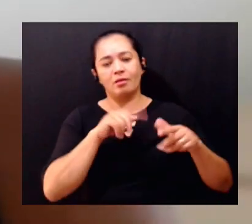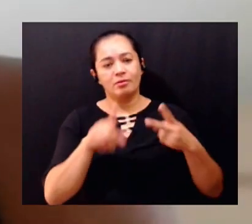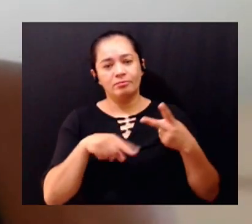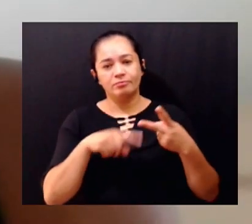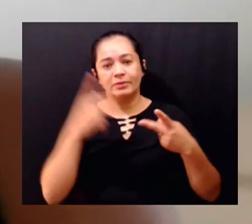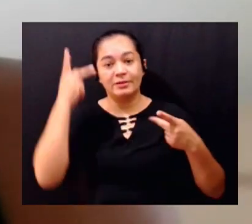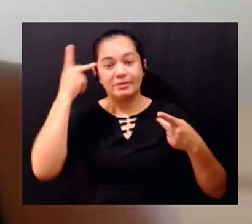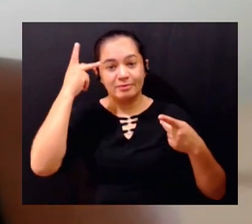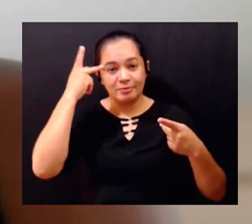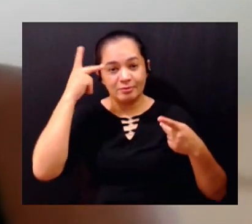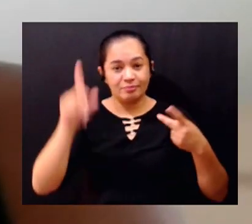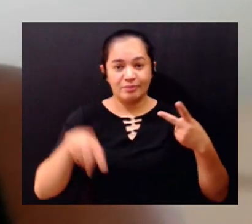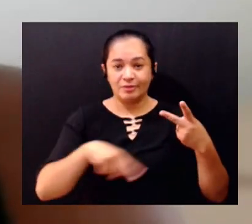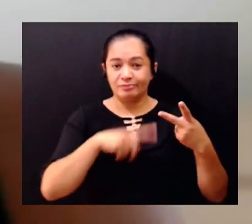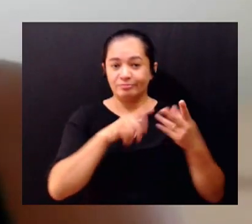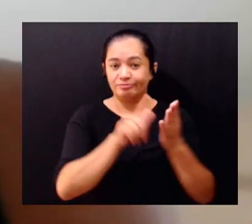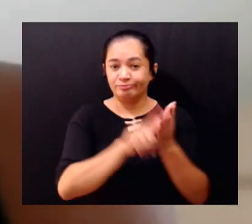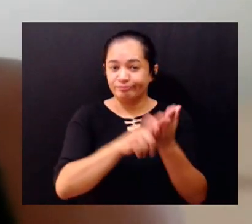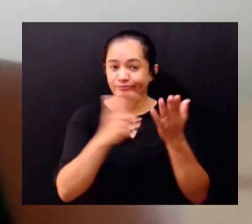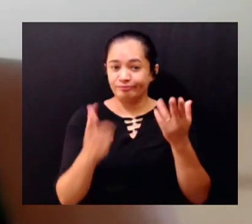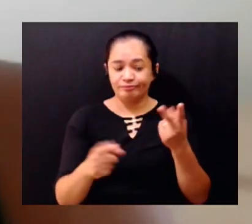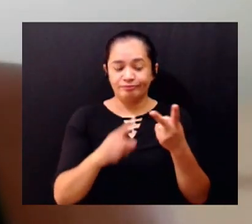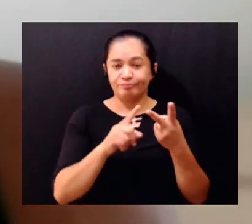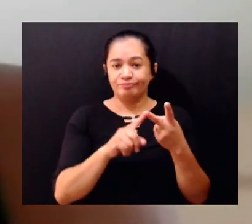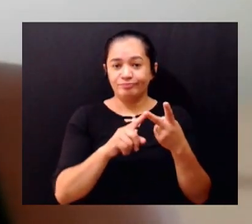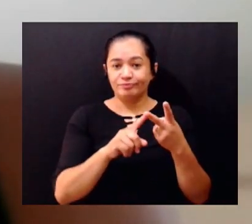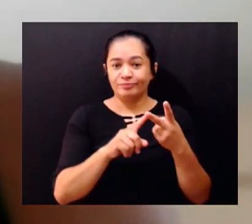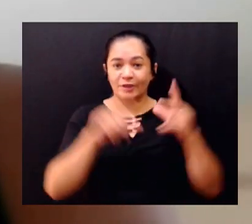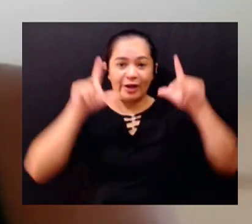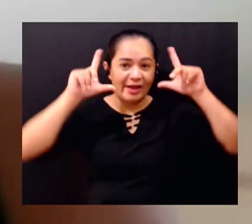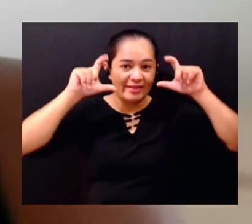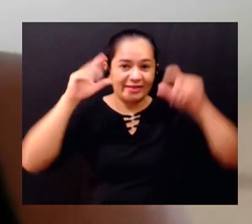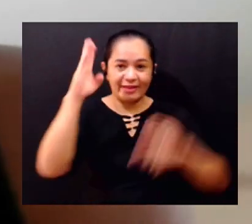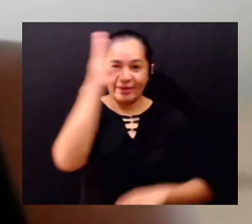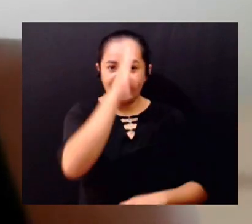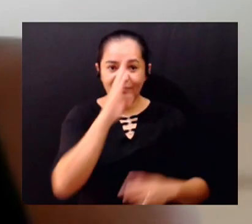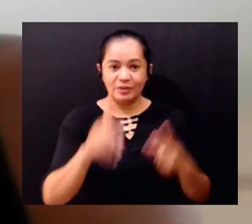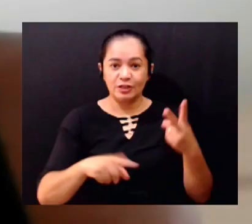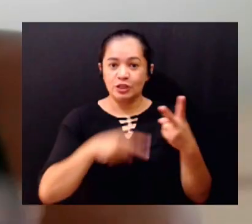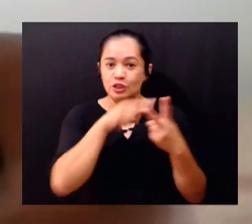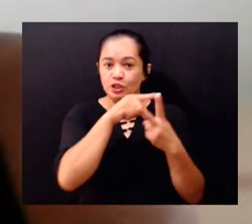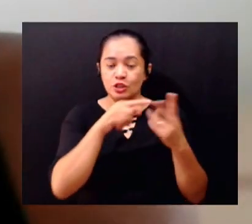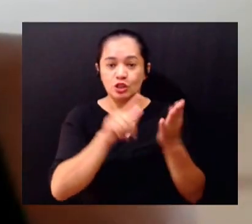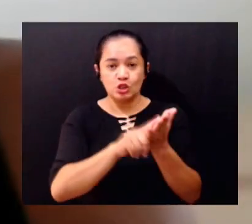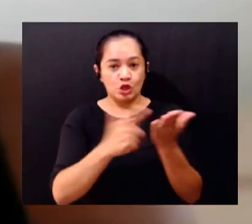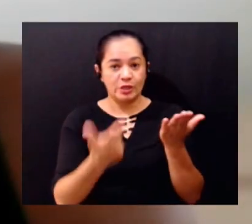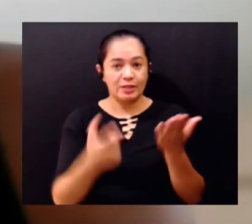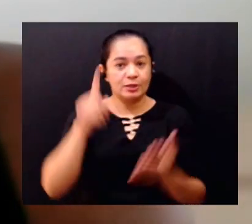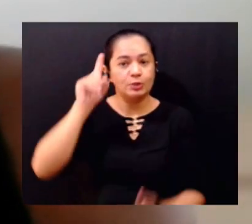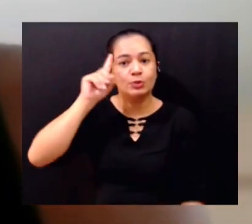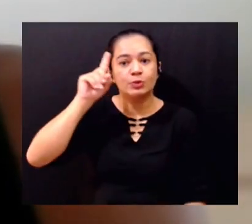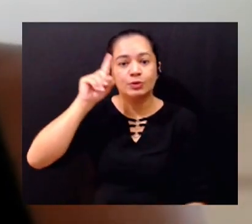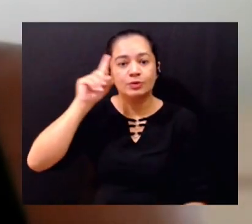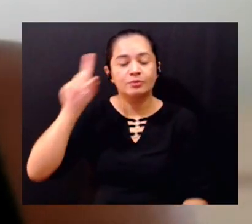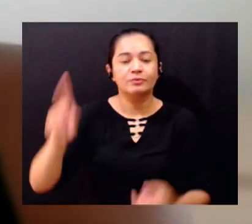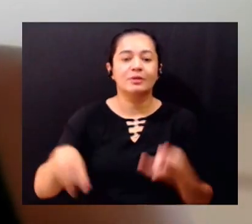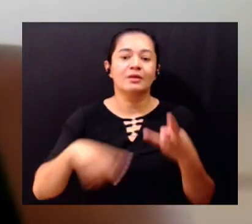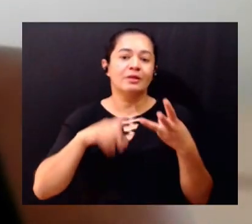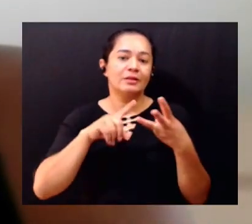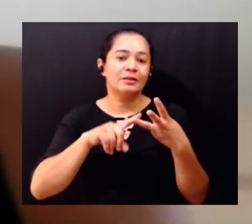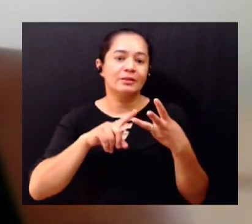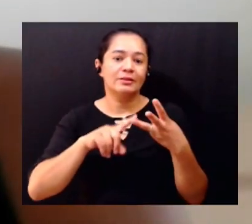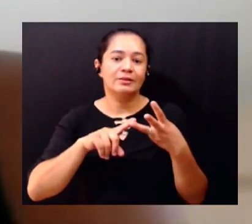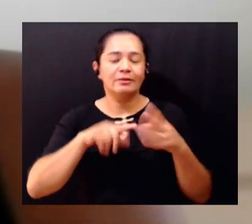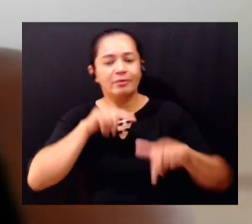da Tarde e no Retrato do Brasil, que eram 2 jornais também diários. Além disso, eu trabalho com charge